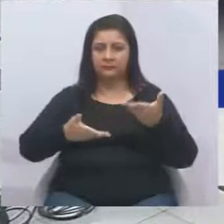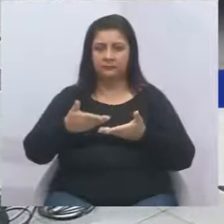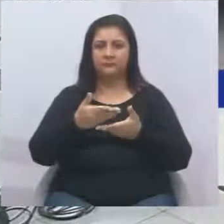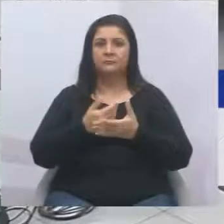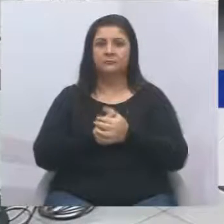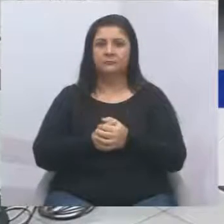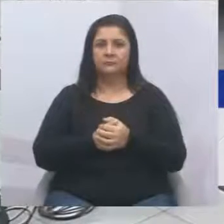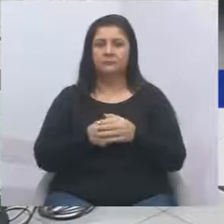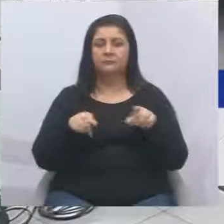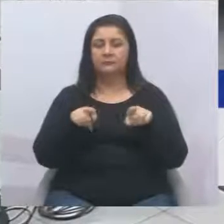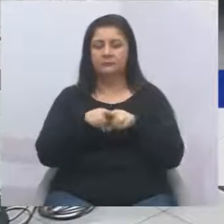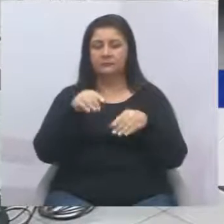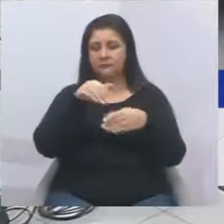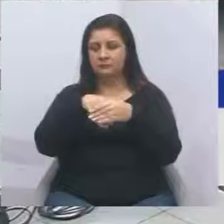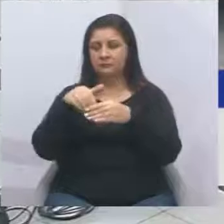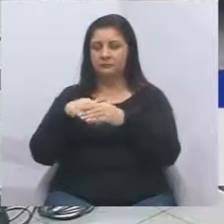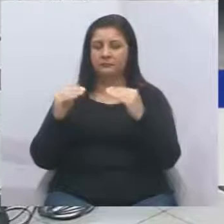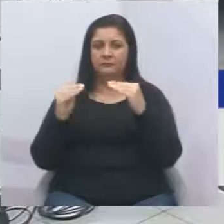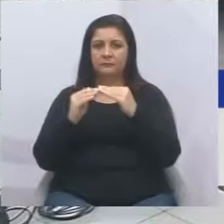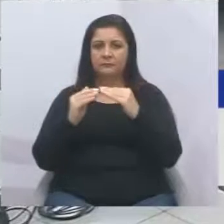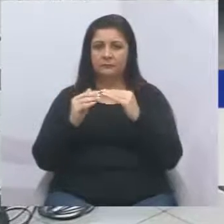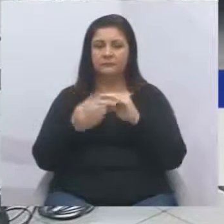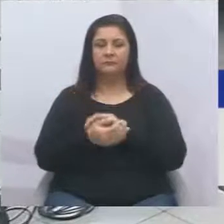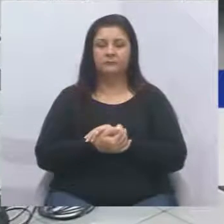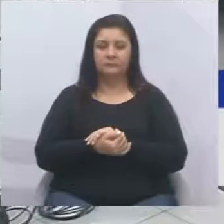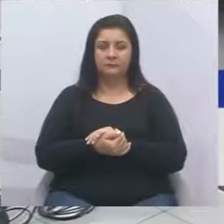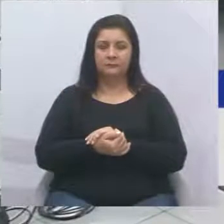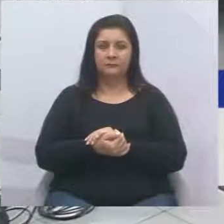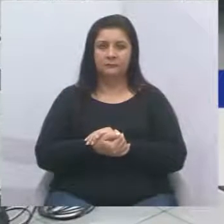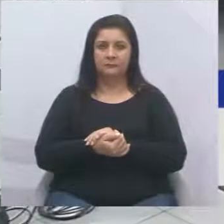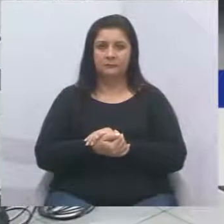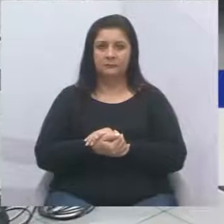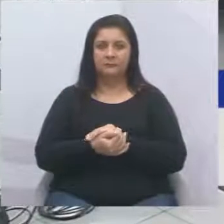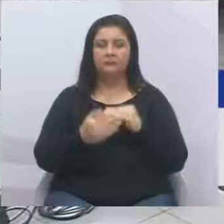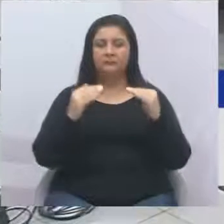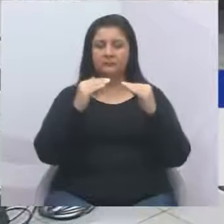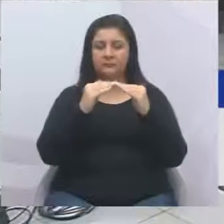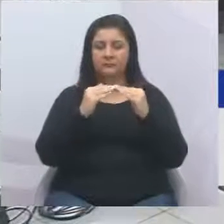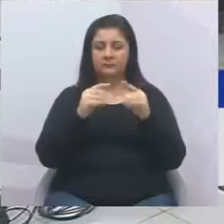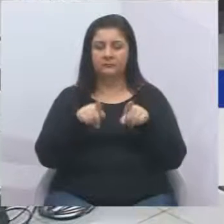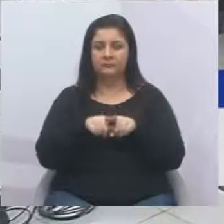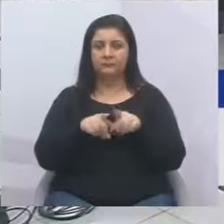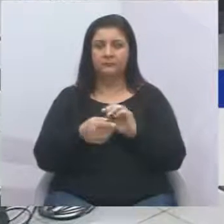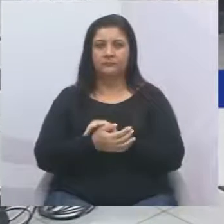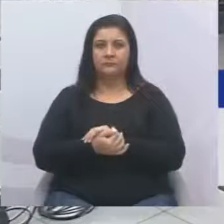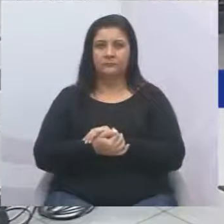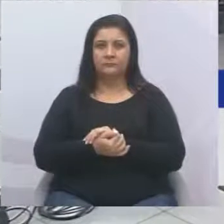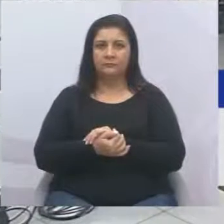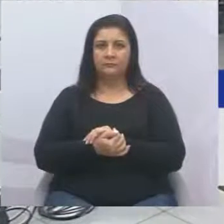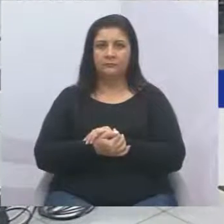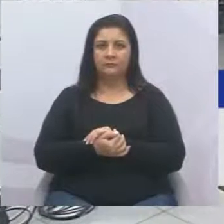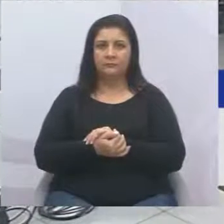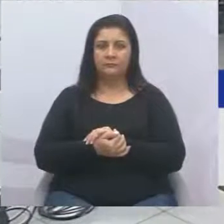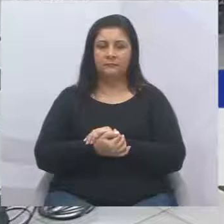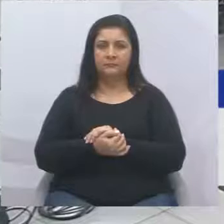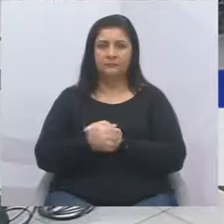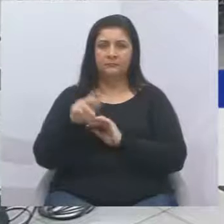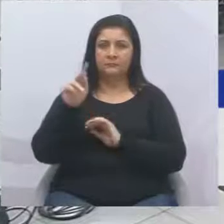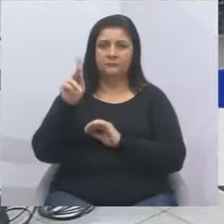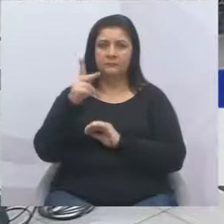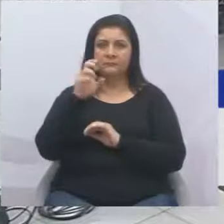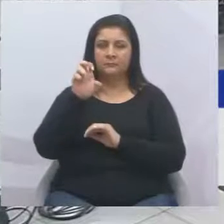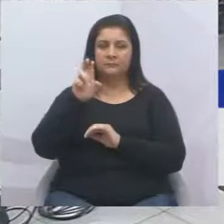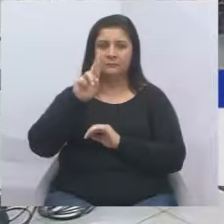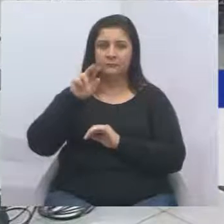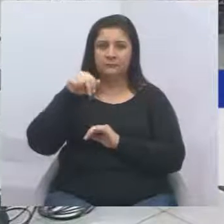também pelo voto favorável ao nosso projeto. Favorável. Como voto, o vereador Hernani